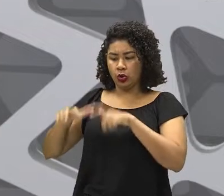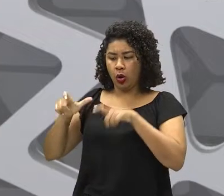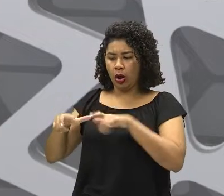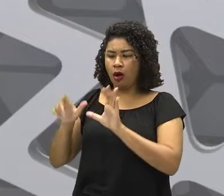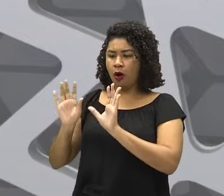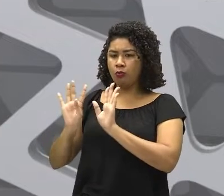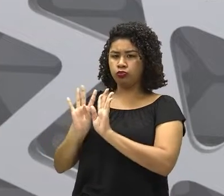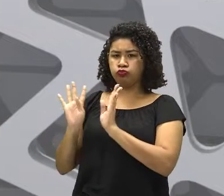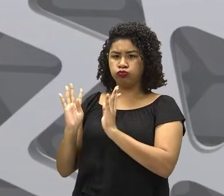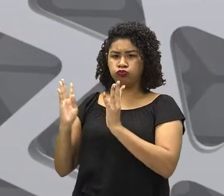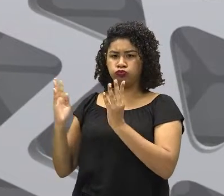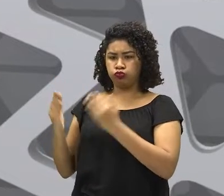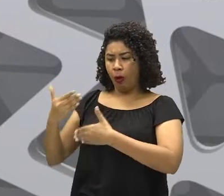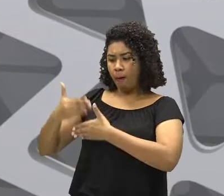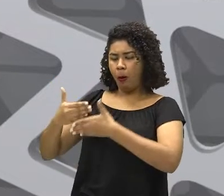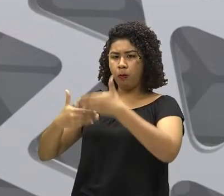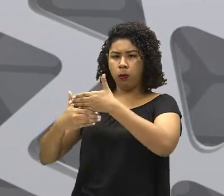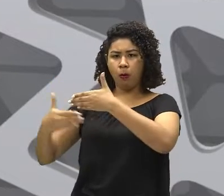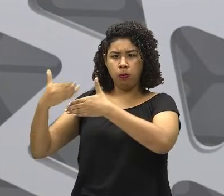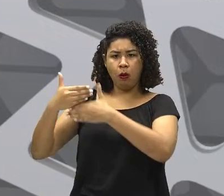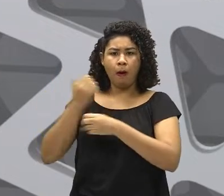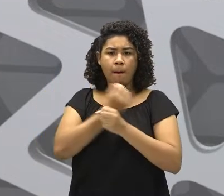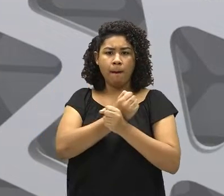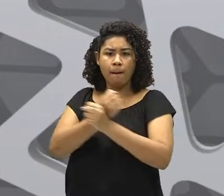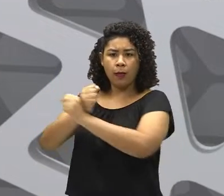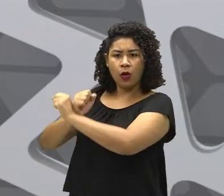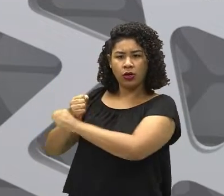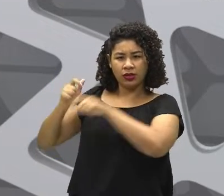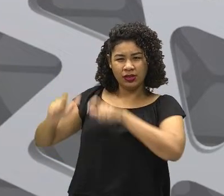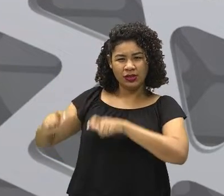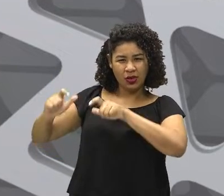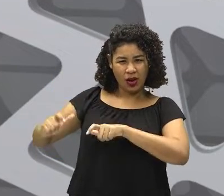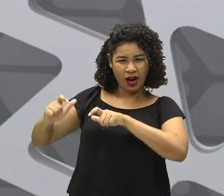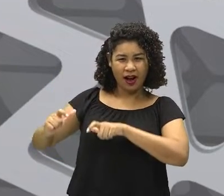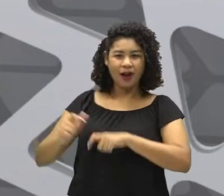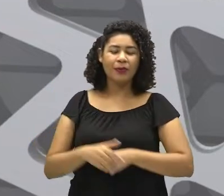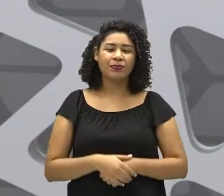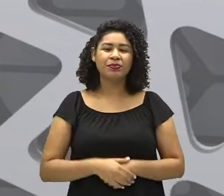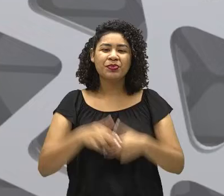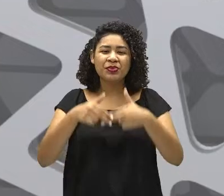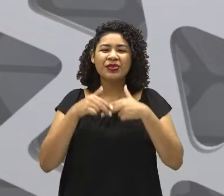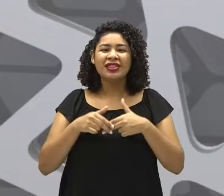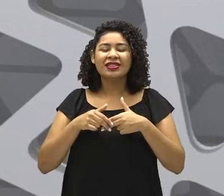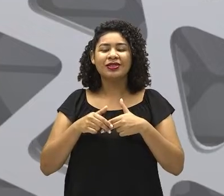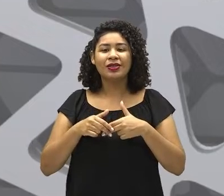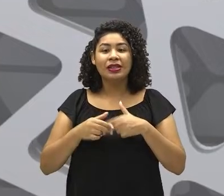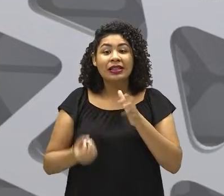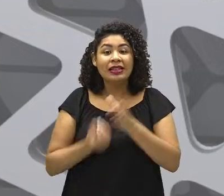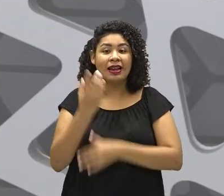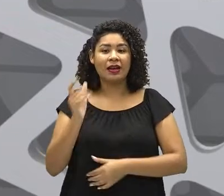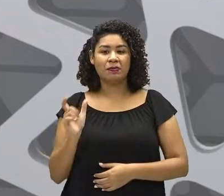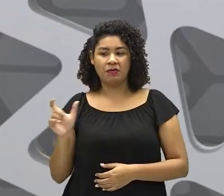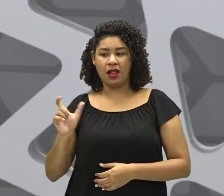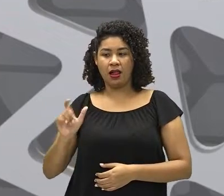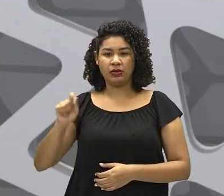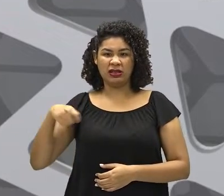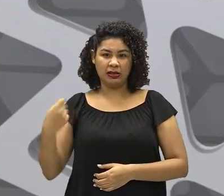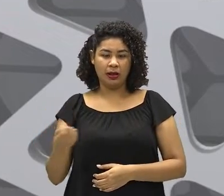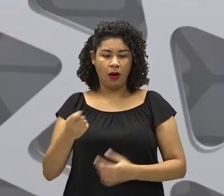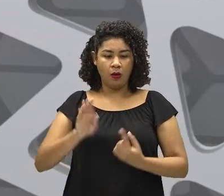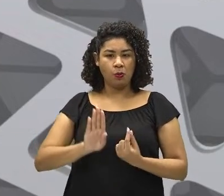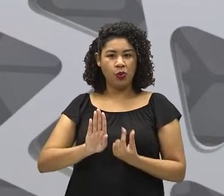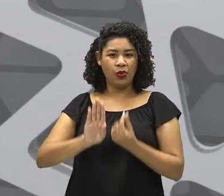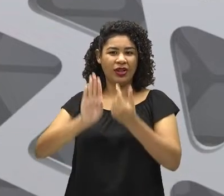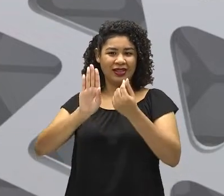estavam presentes nas cidades, melhor, nos feudos, que até surgiu aquela nomenclatura burguesia ligada às pessoas que moravam nas encostas